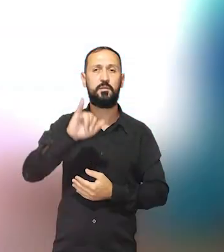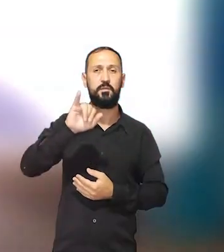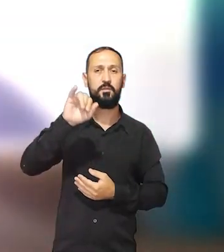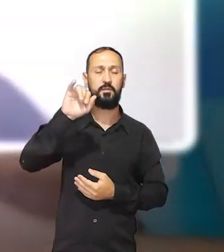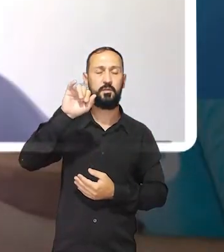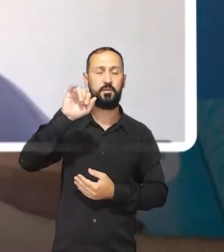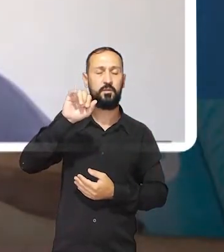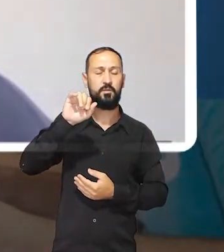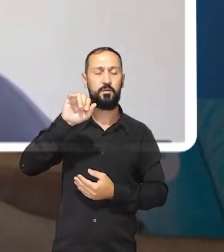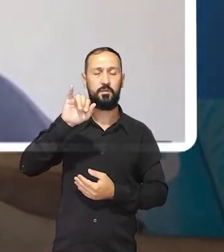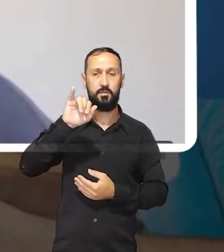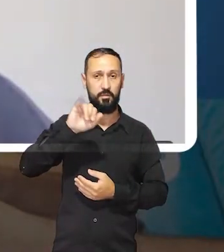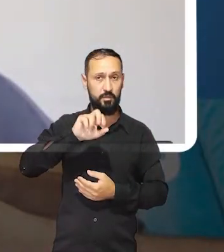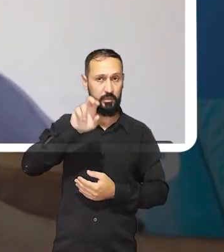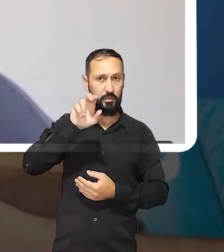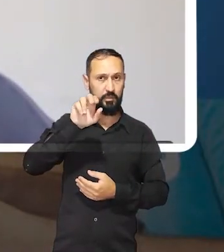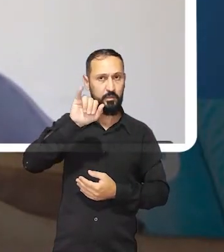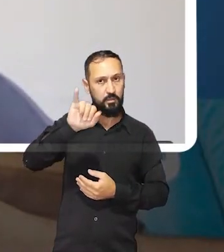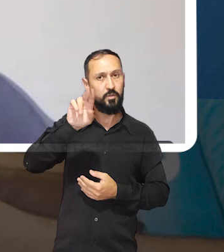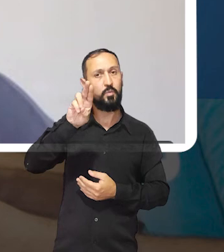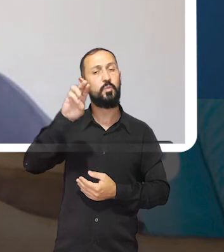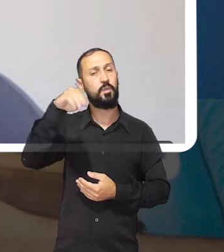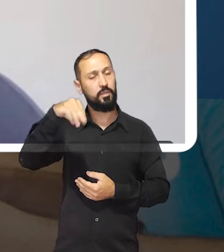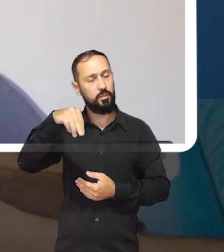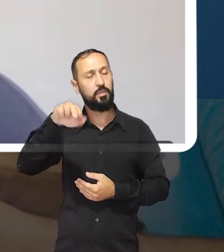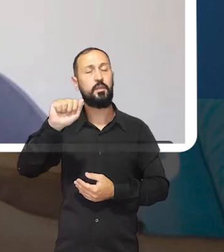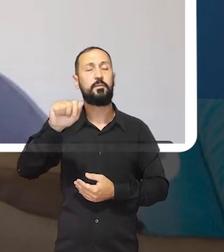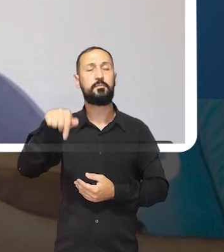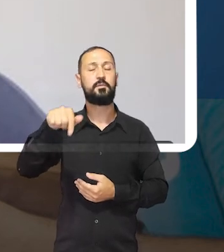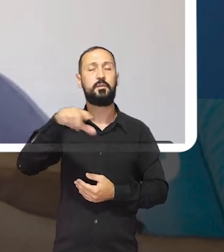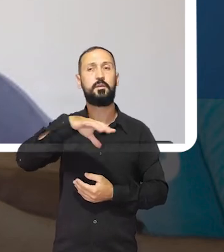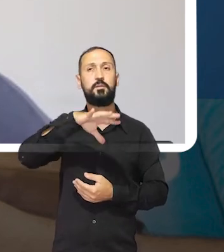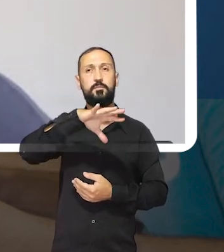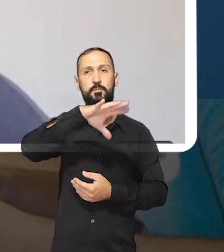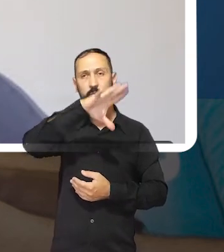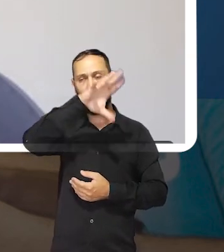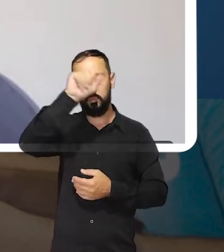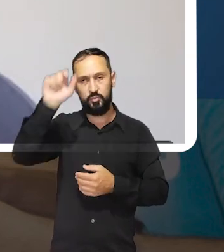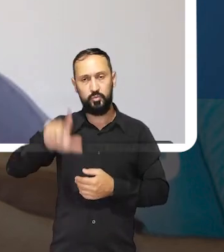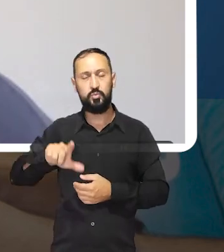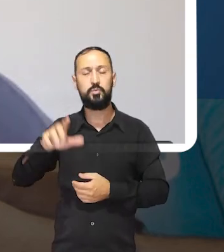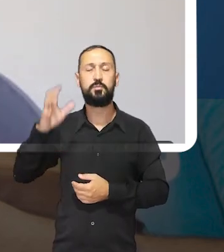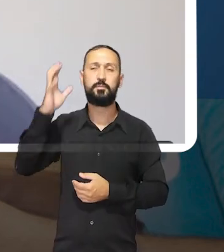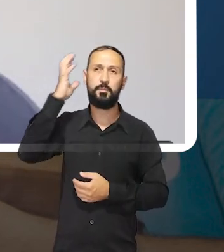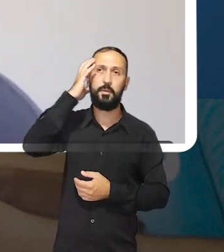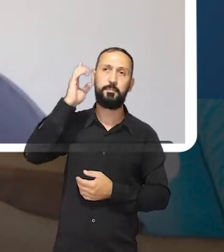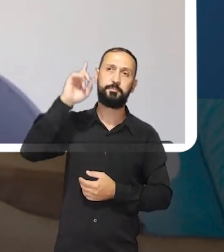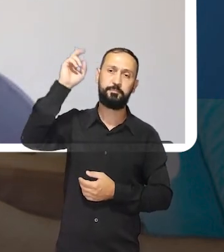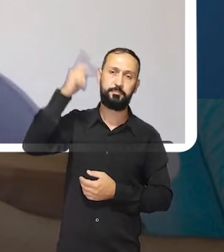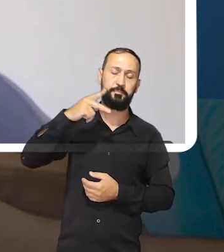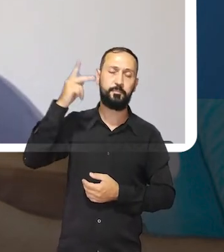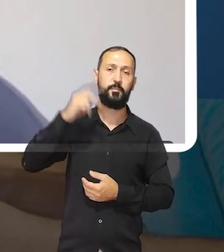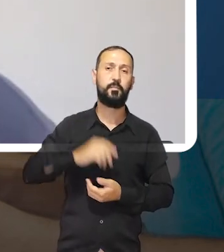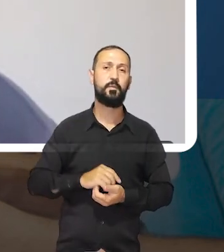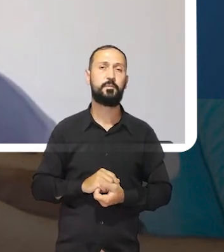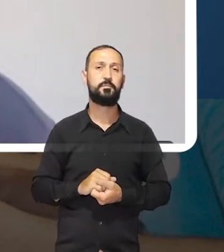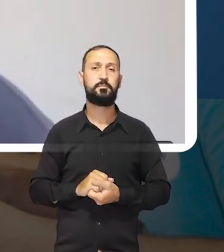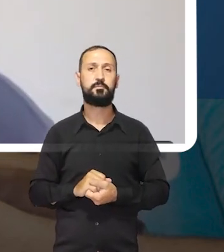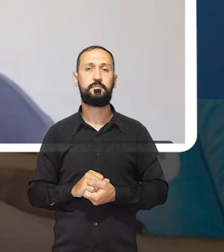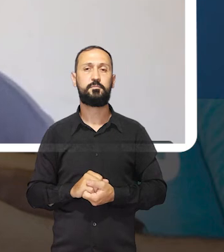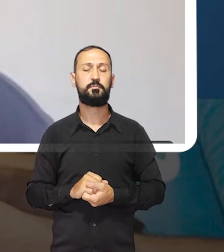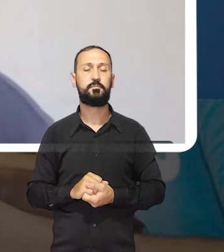Piúna é o nome de uma árvore do Cerrado do Mato Grosso, sul do Mato Grosso, sul do Mato Grosso do